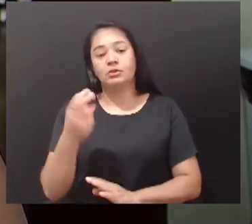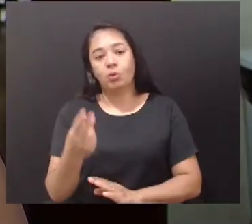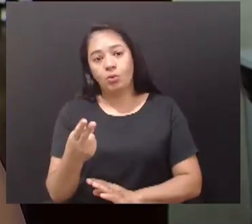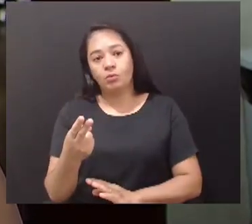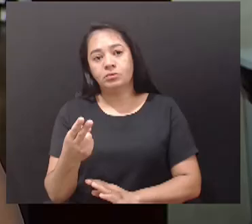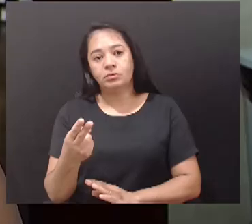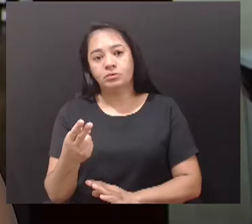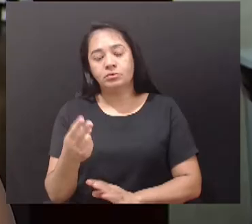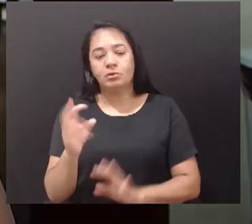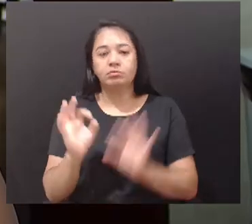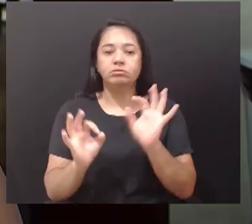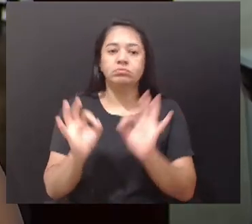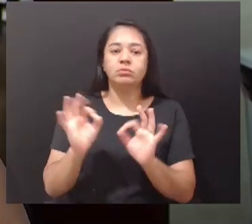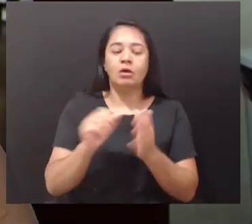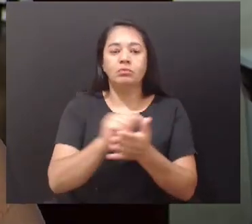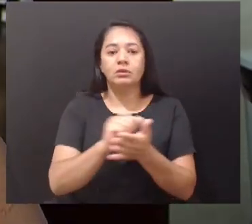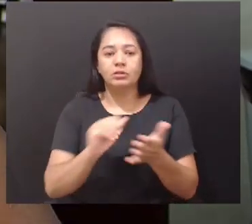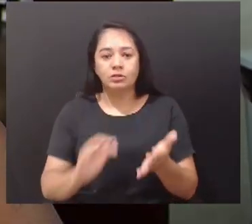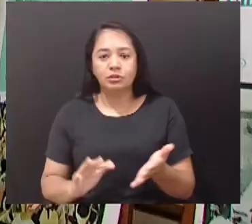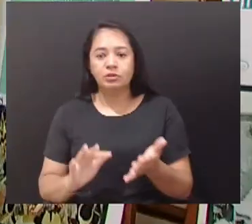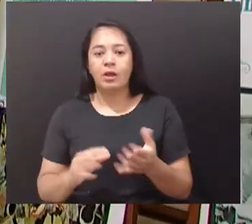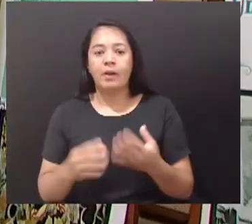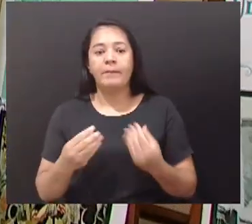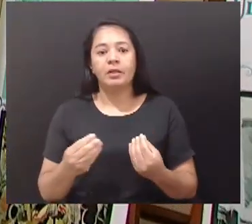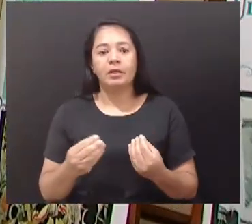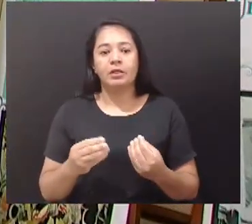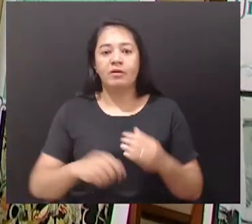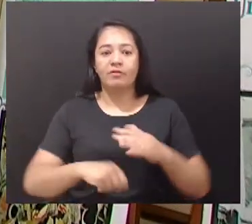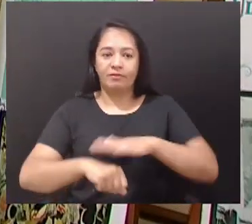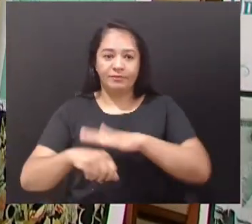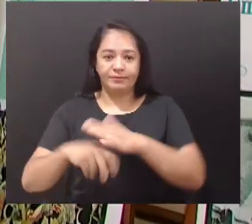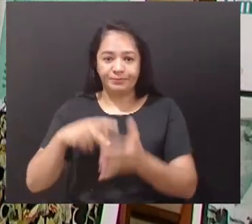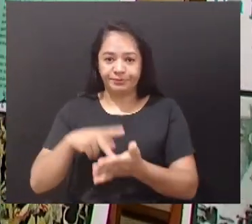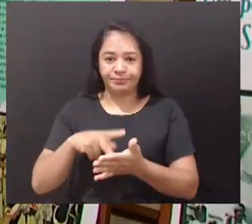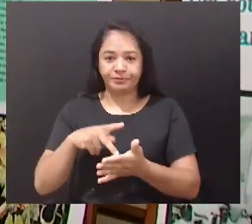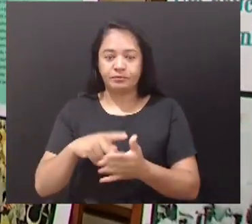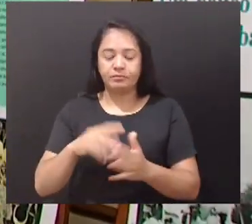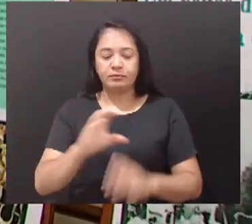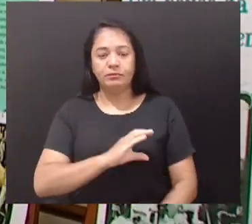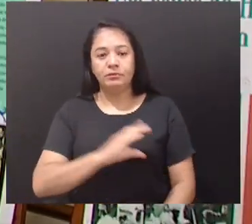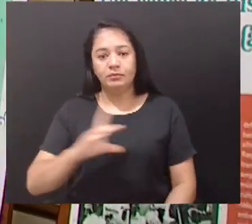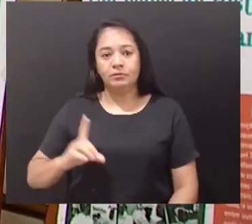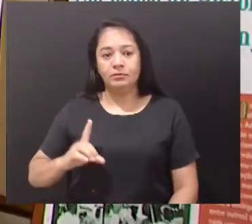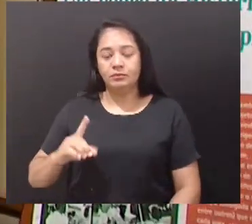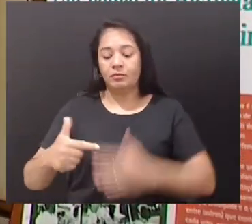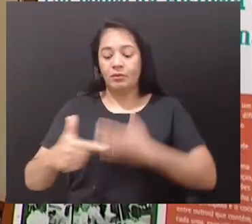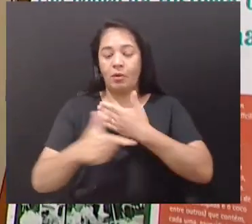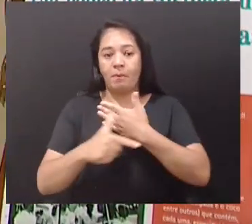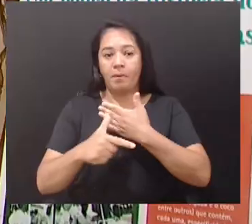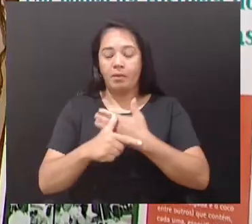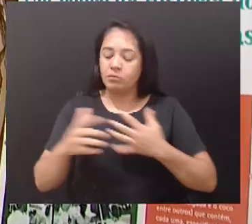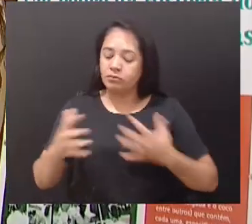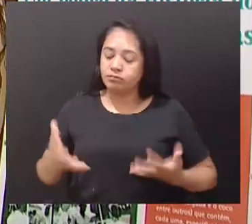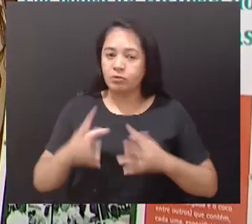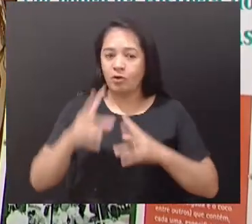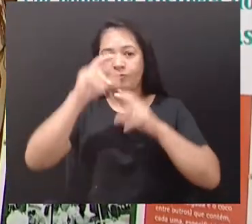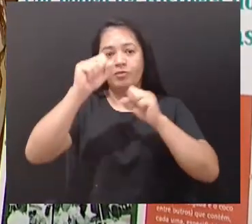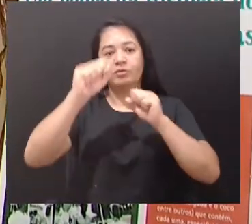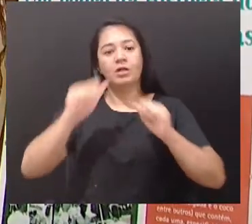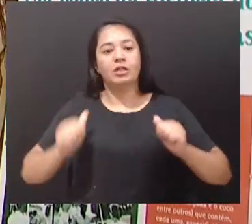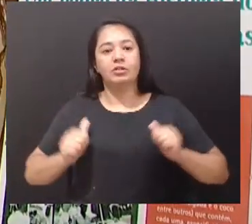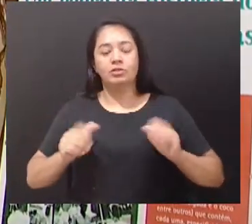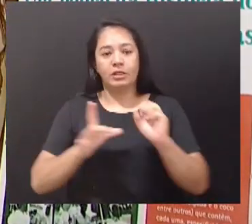uma atividade para que seja executado. A coordenadoria tem um papel de fortalecer ações que garantam